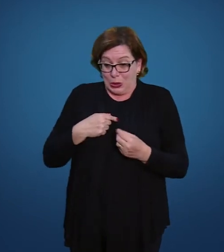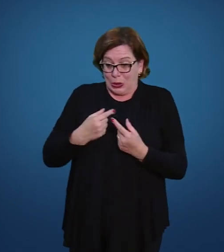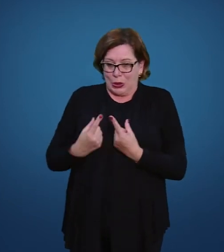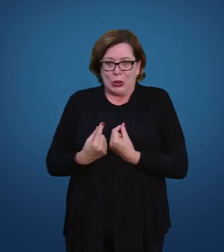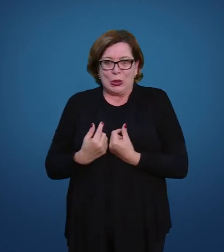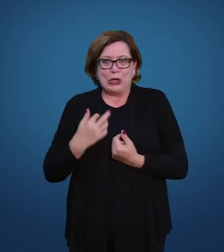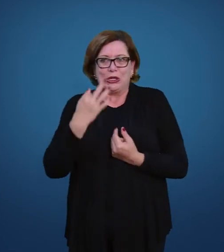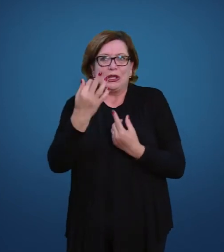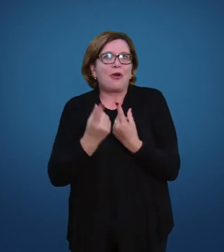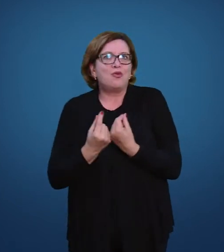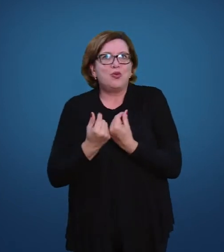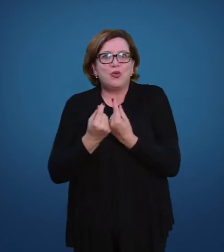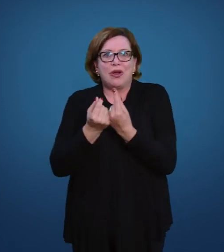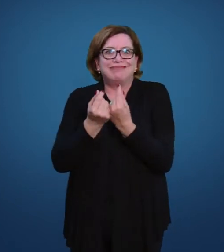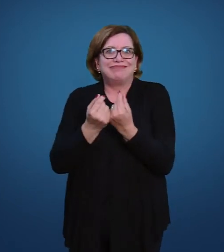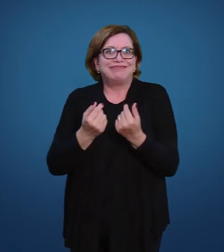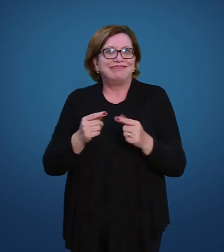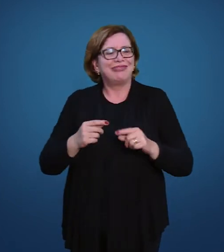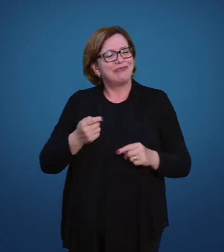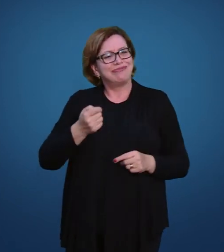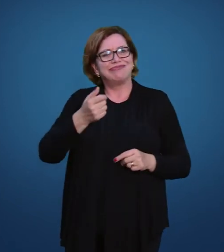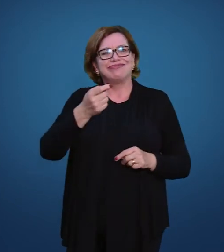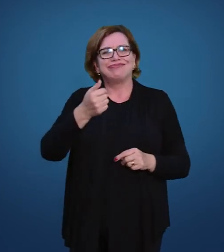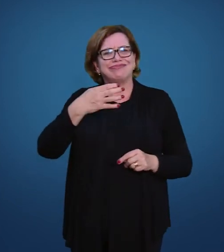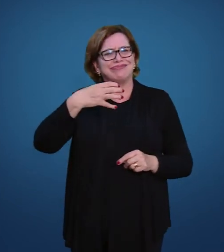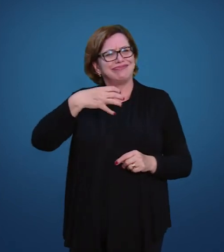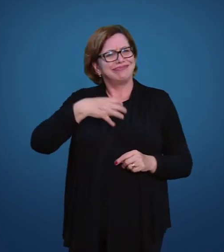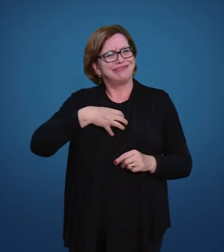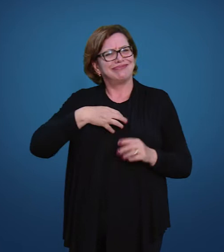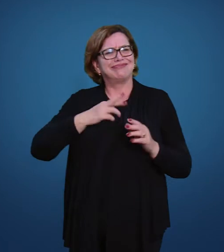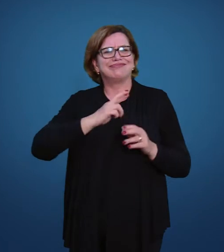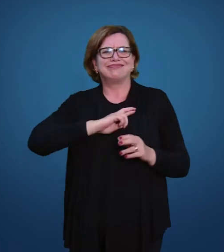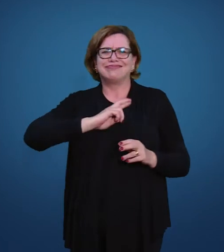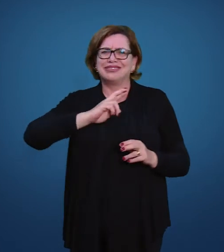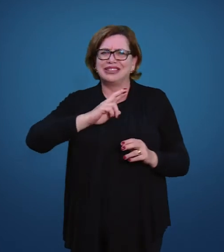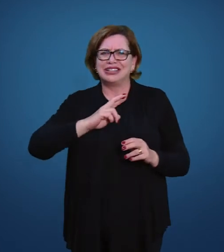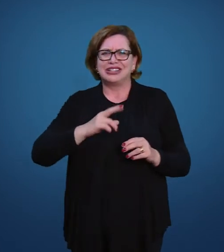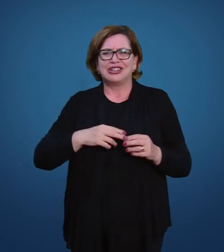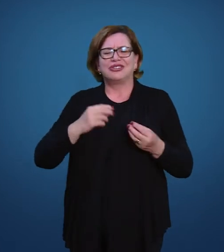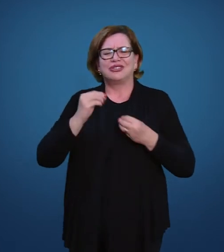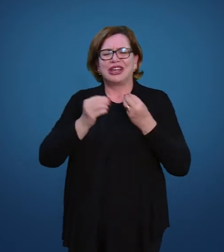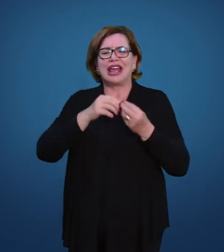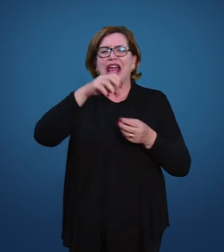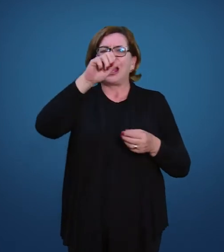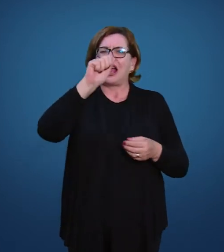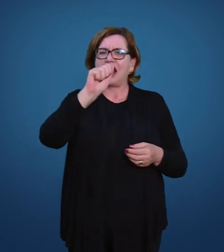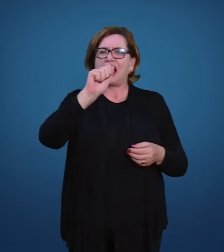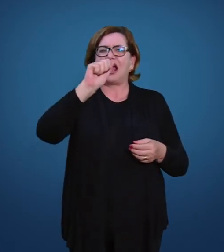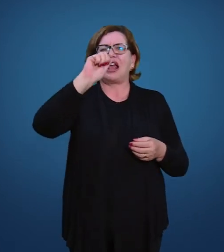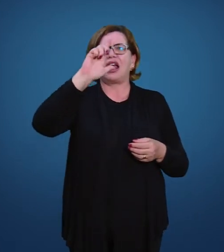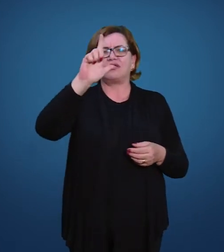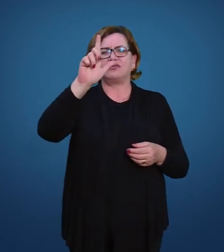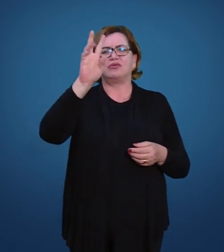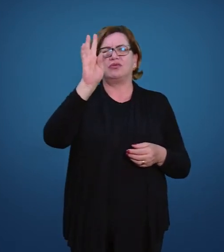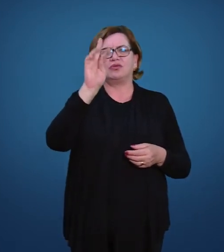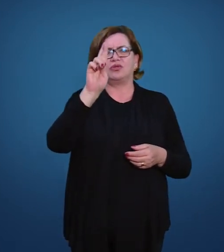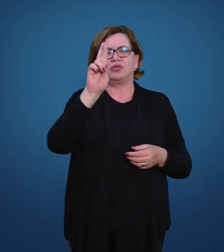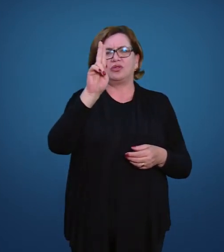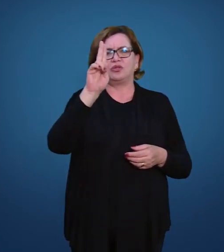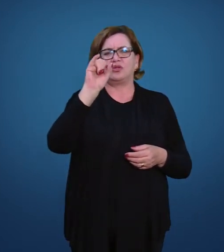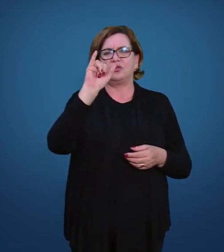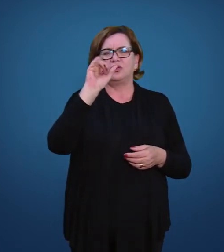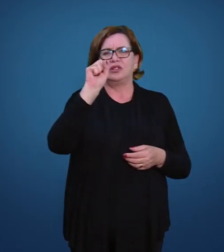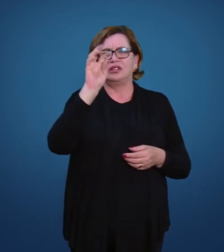financeira. Nós vemos muito pouco posturas religiosas altruístas, voltadas para o bem comum,